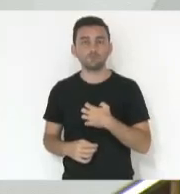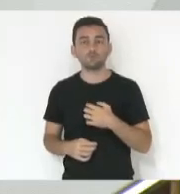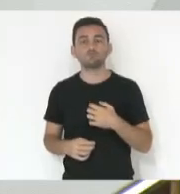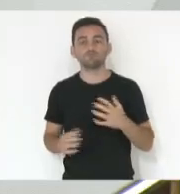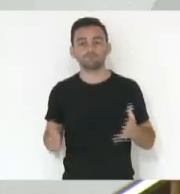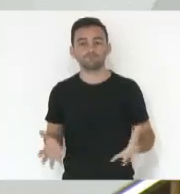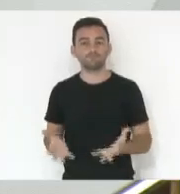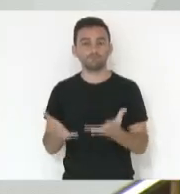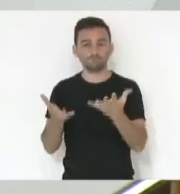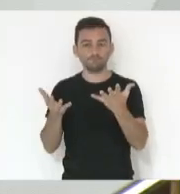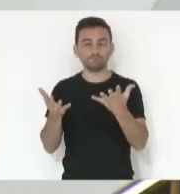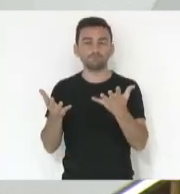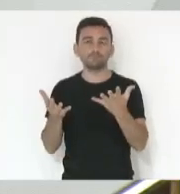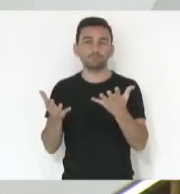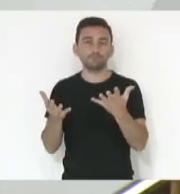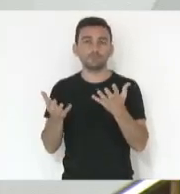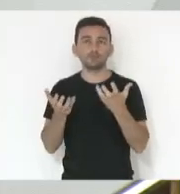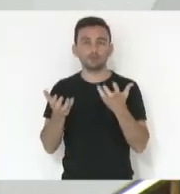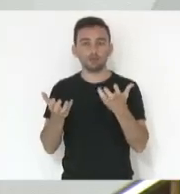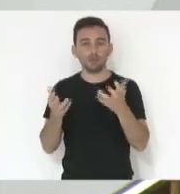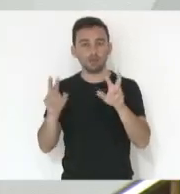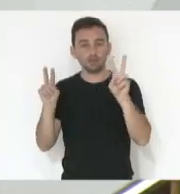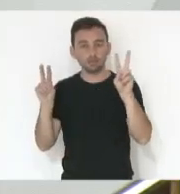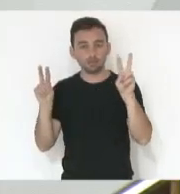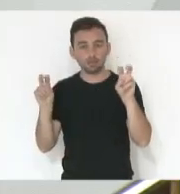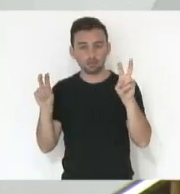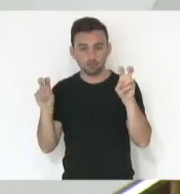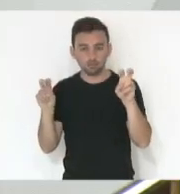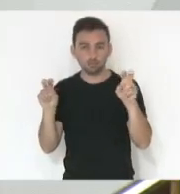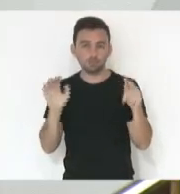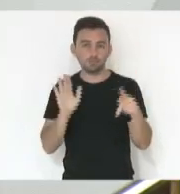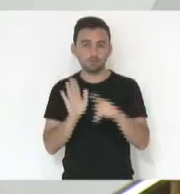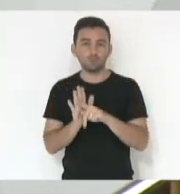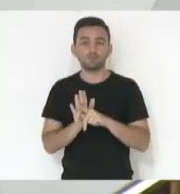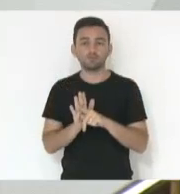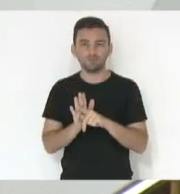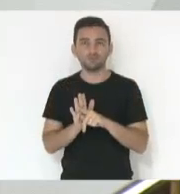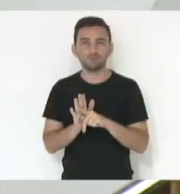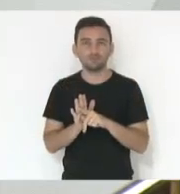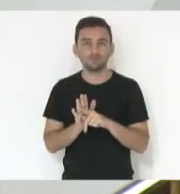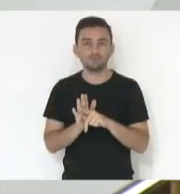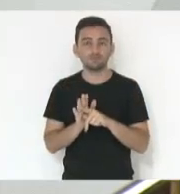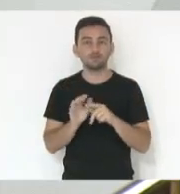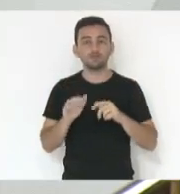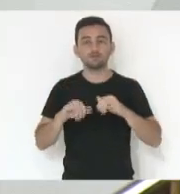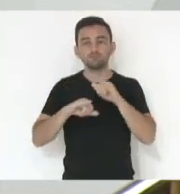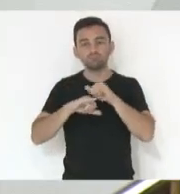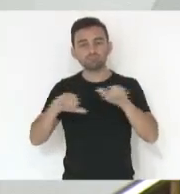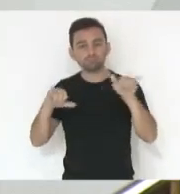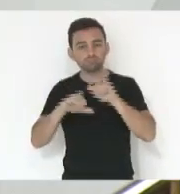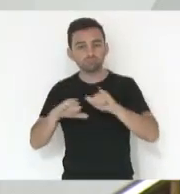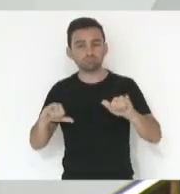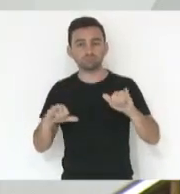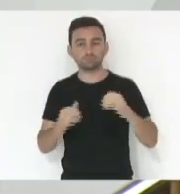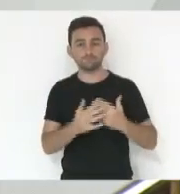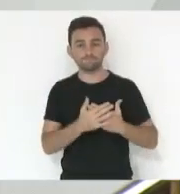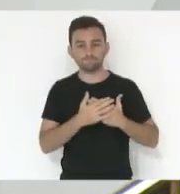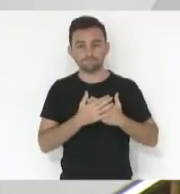realça a temática abordada na campanha da fraternidade deste